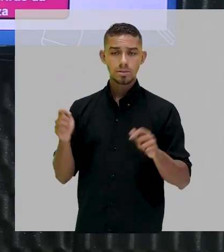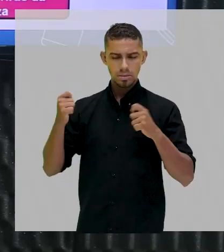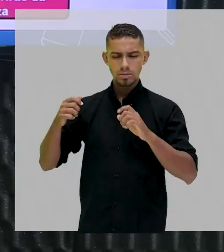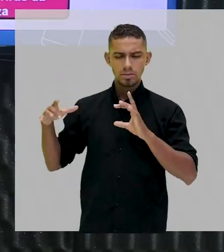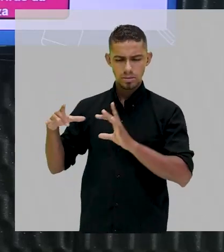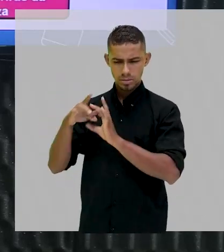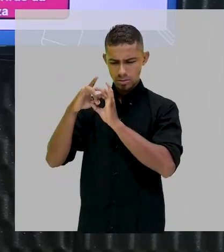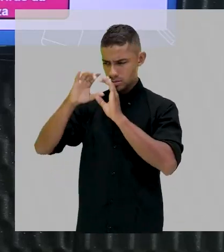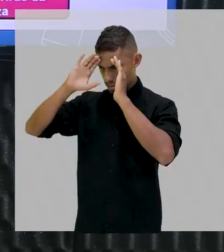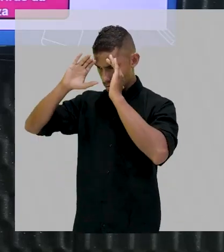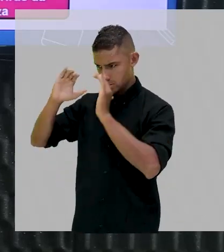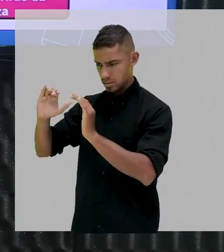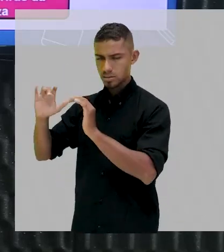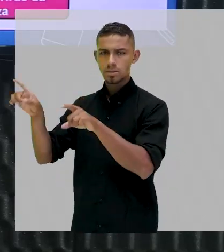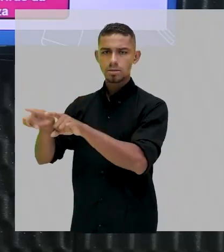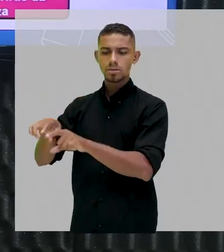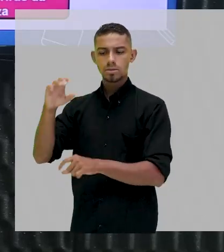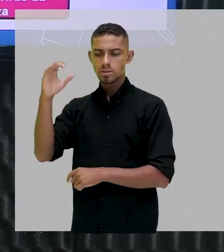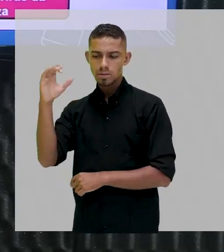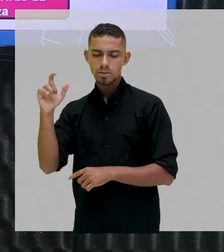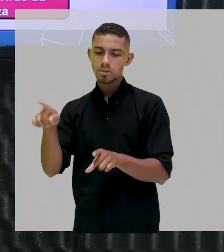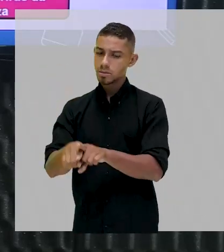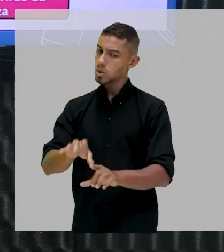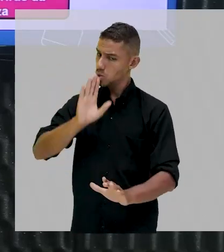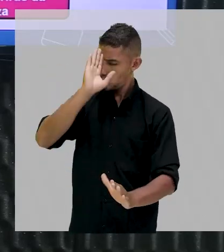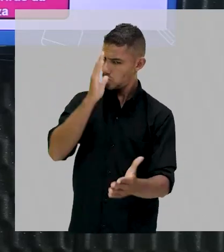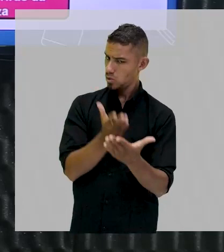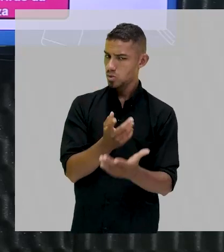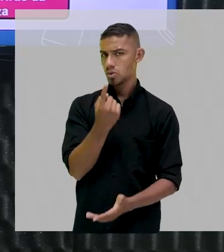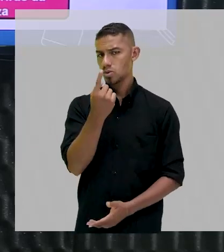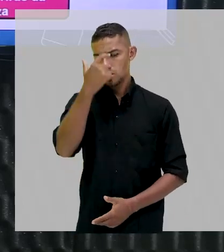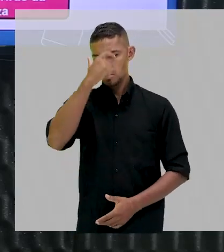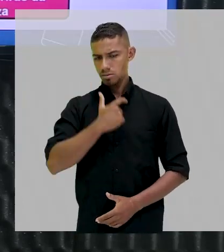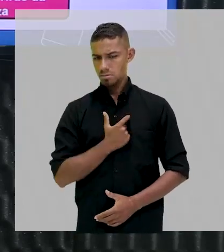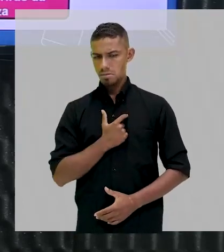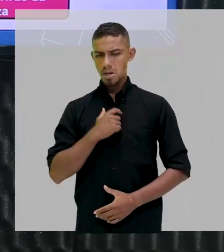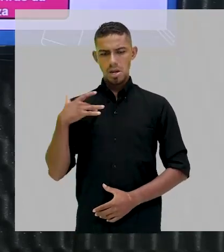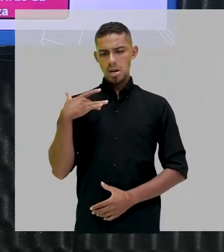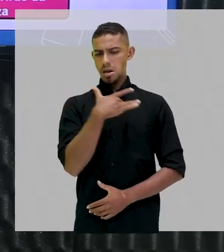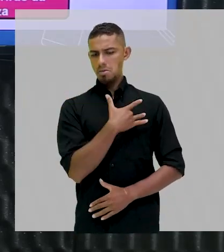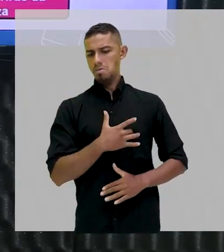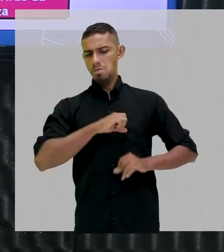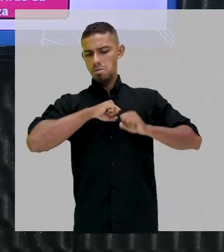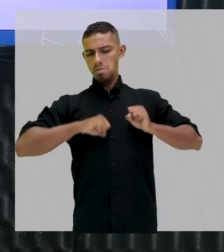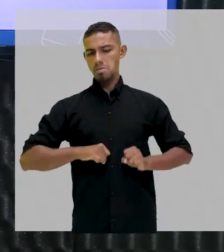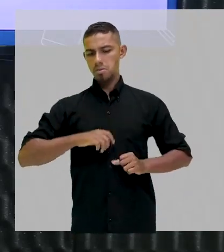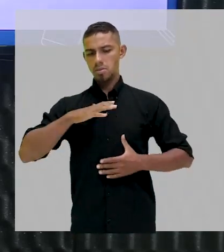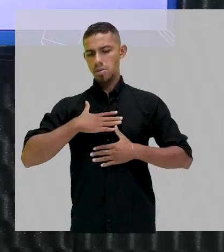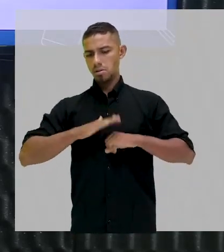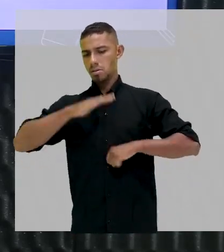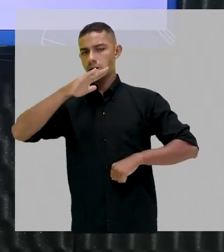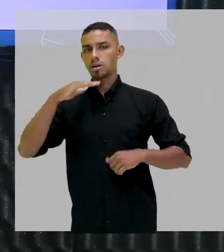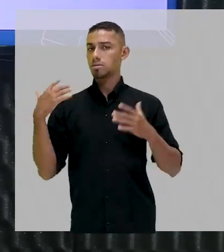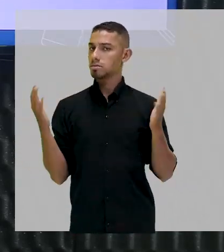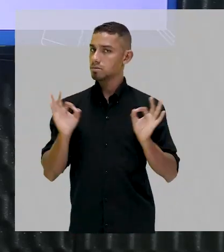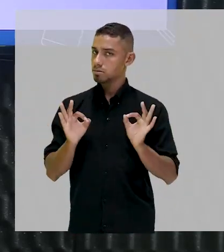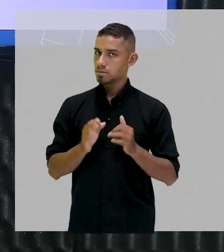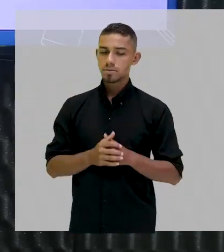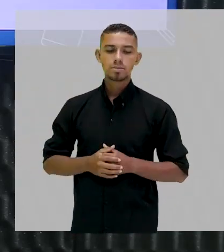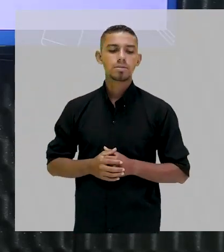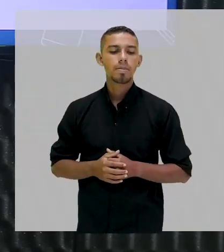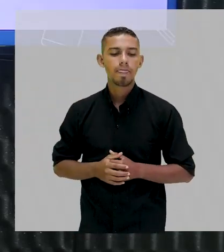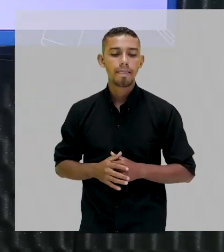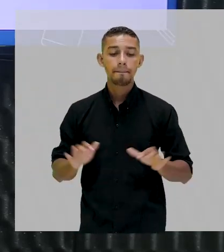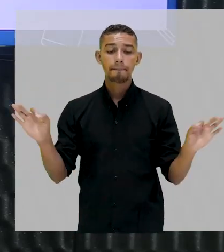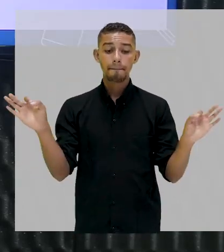sempre desses dois lados. Não confiar apenas no seu sistema imunológico estar bem elevado. Aí após o fim